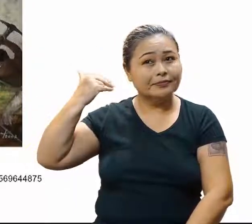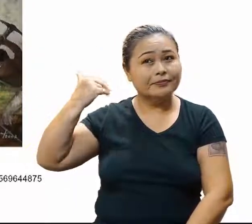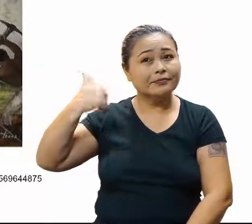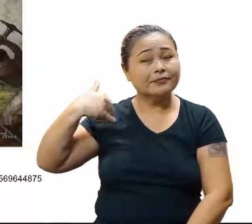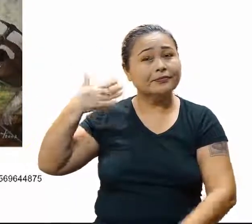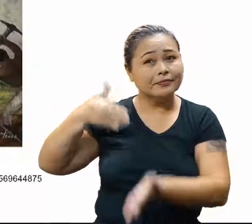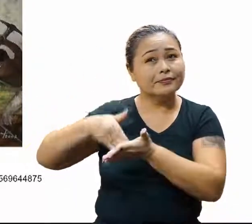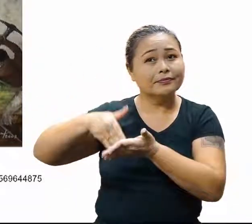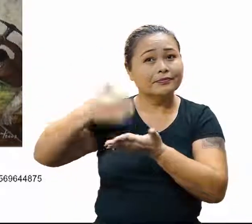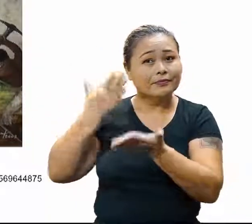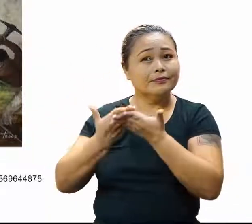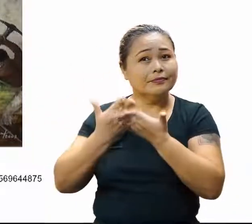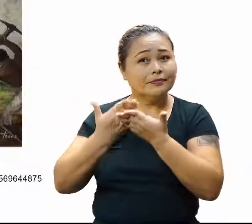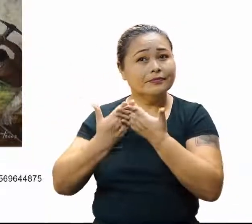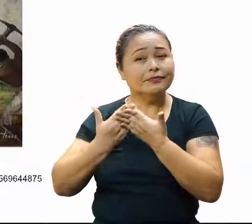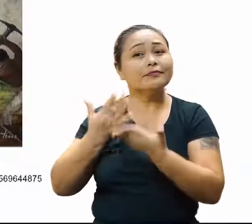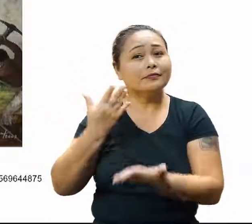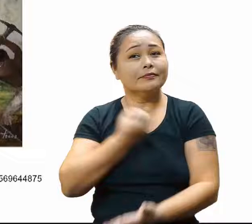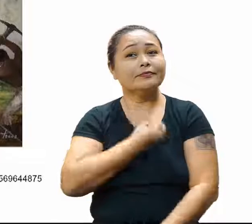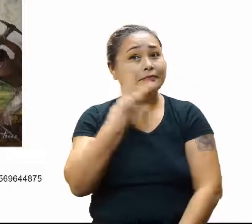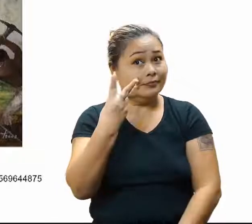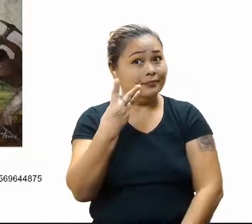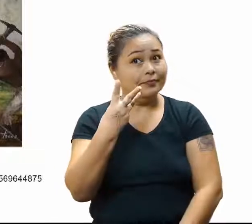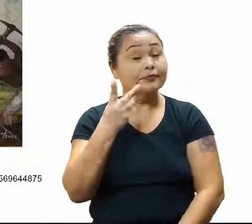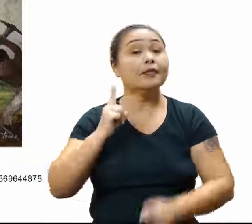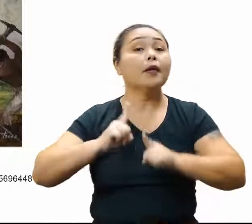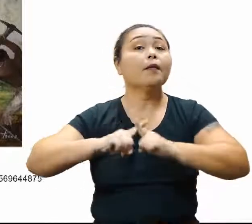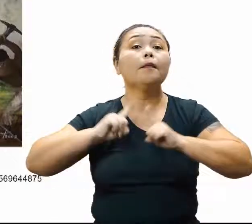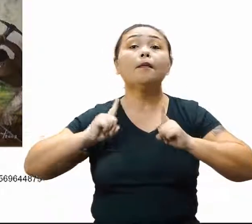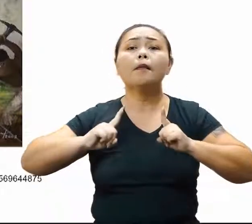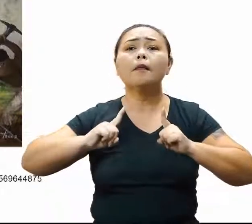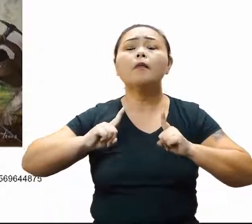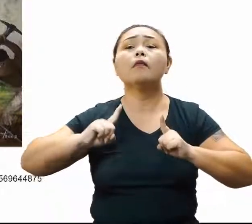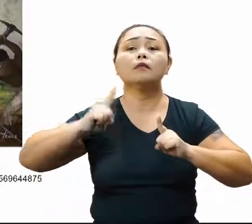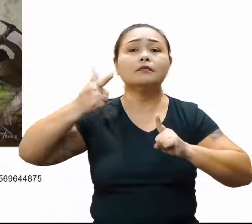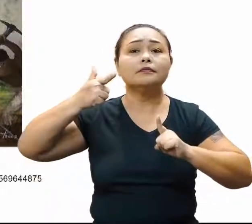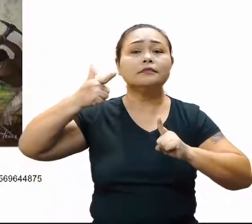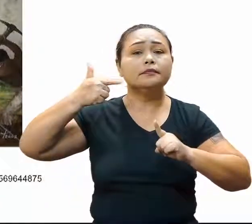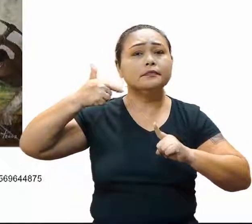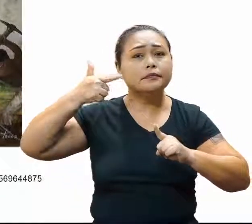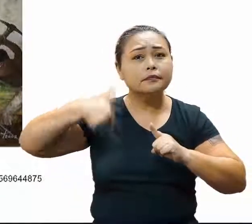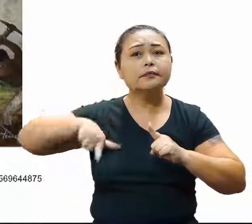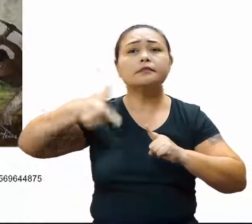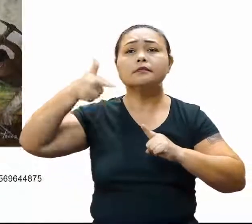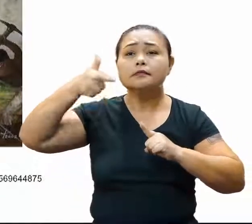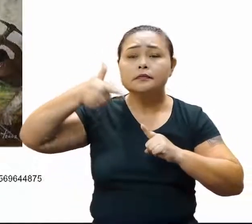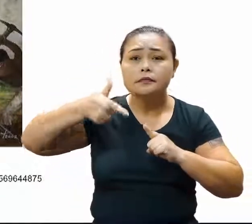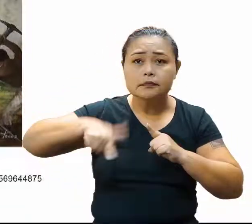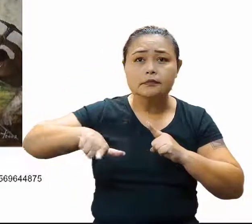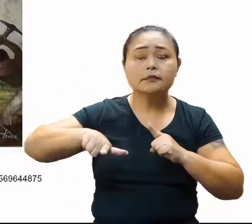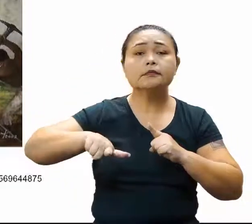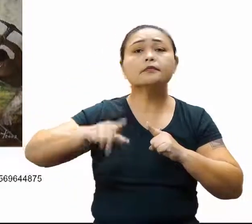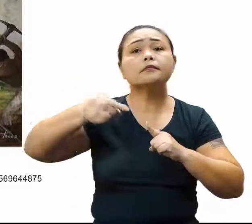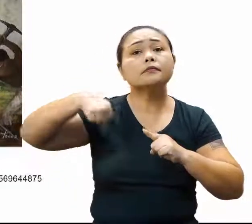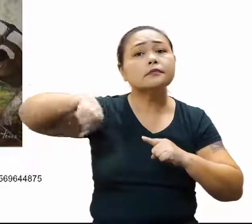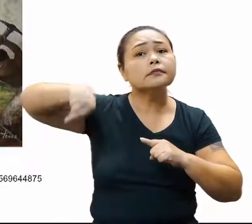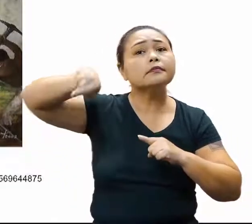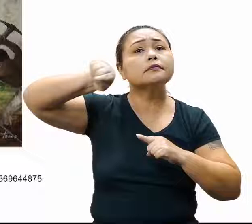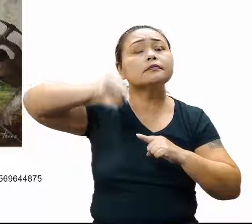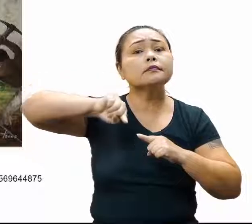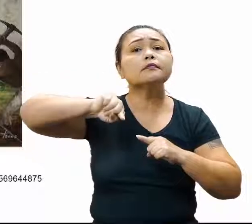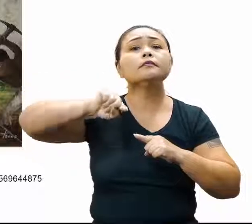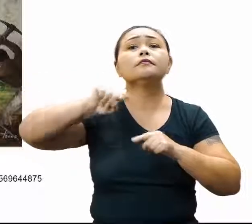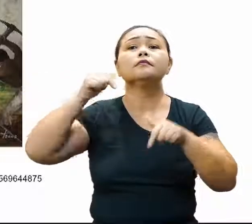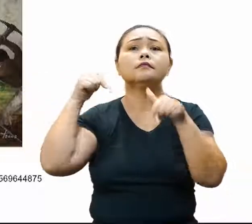última aula, na aula 3, mas eu busco salientar a vocês que a mão de